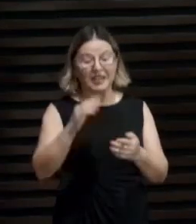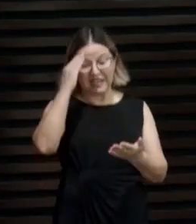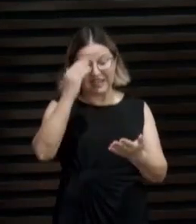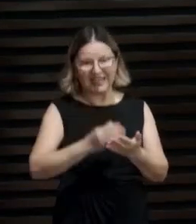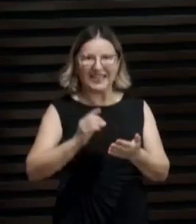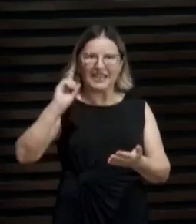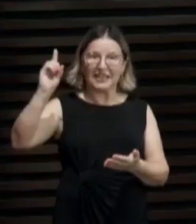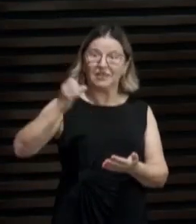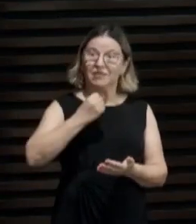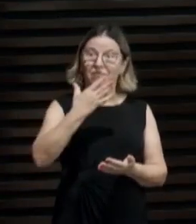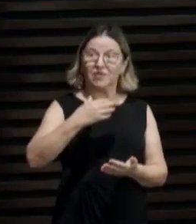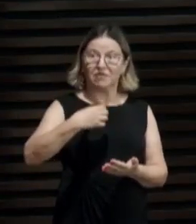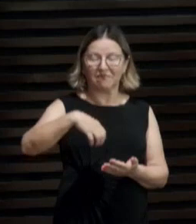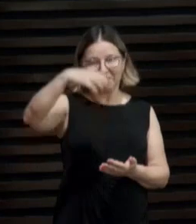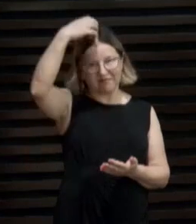um Deus justo.